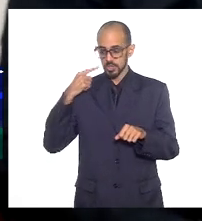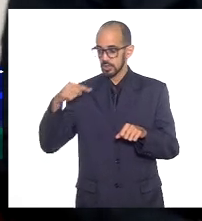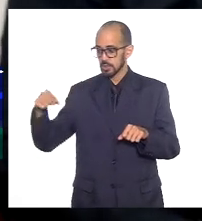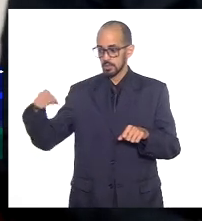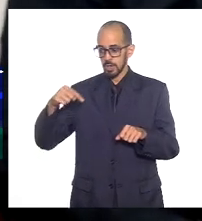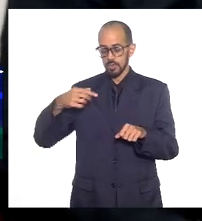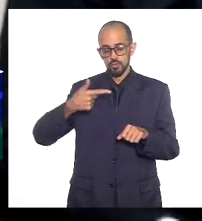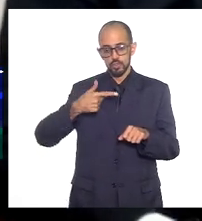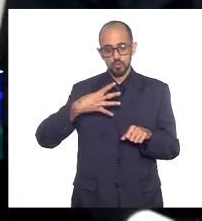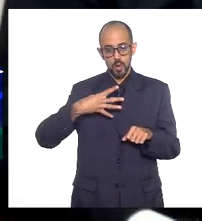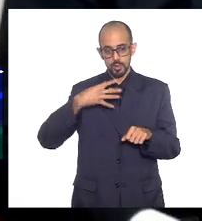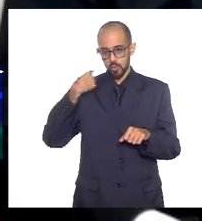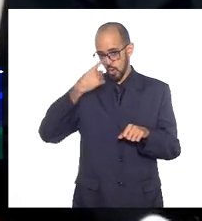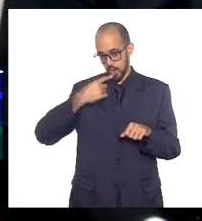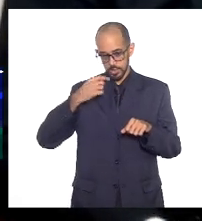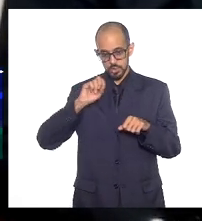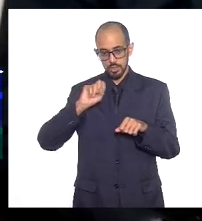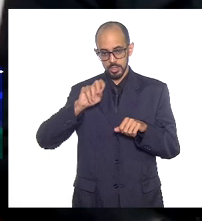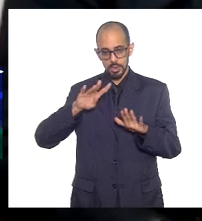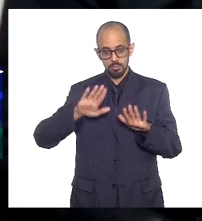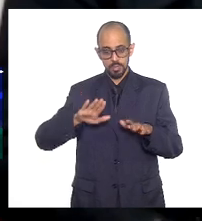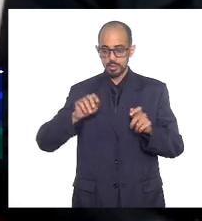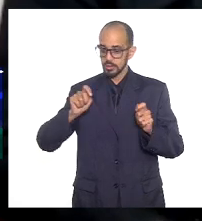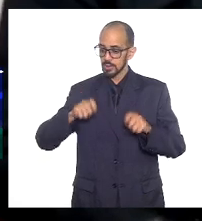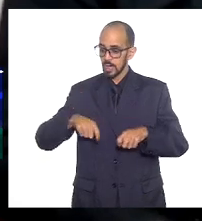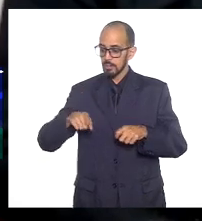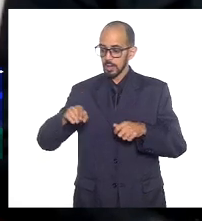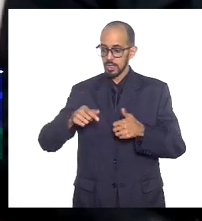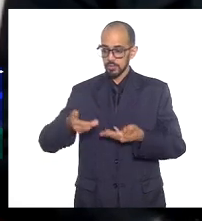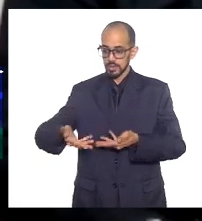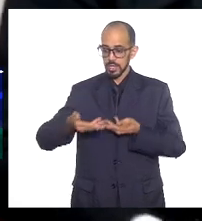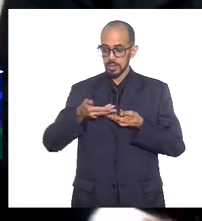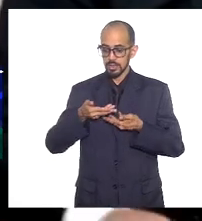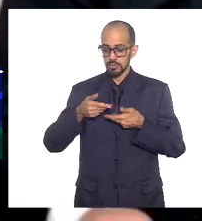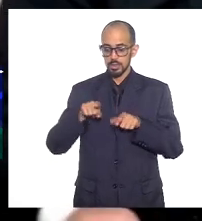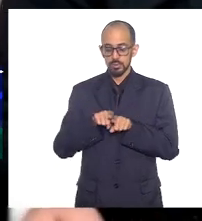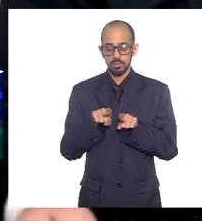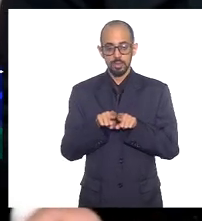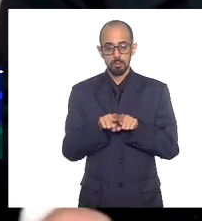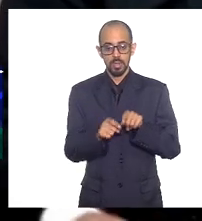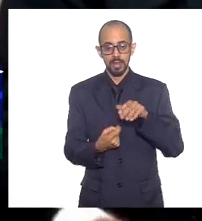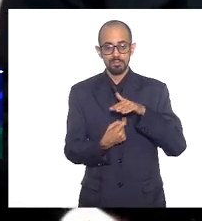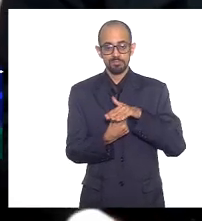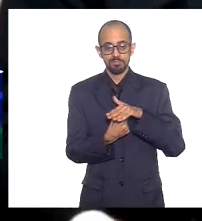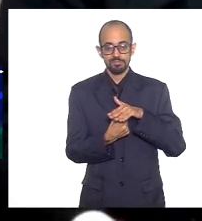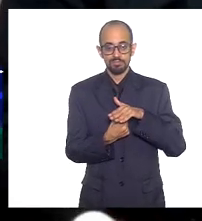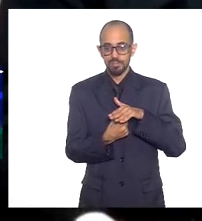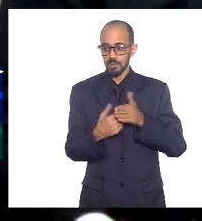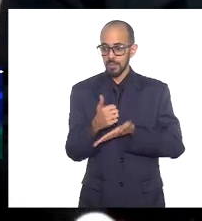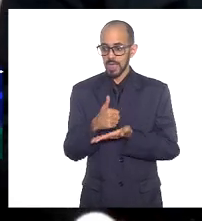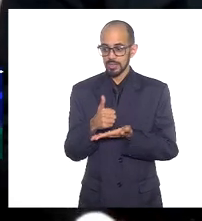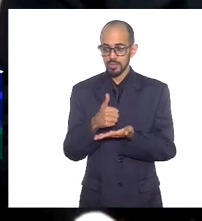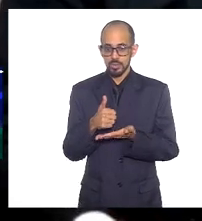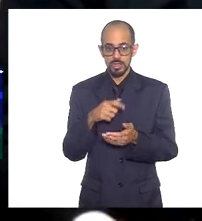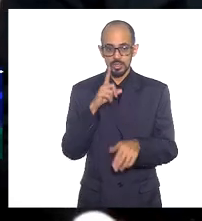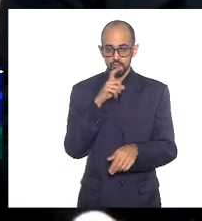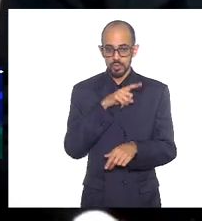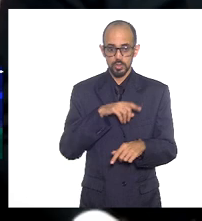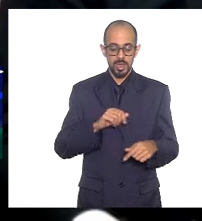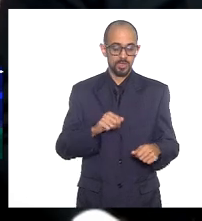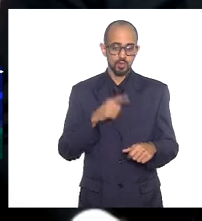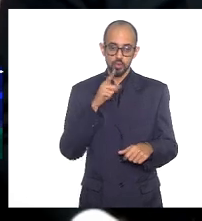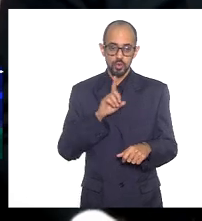atendimento na atenção básica ou mesmo mais um plantão e tem dificuldades. Então, como